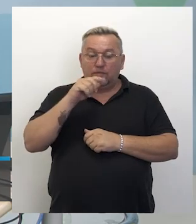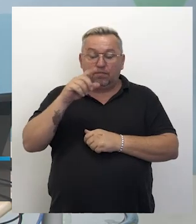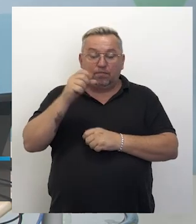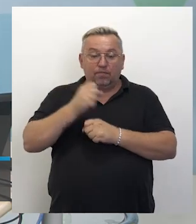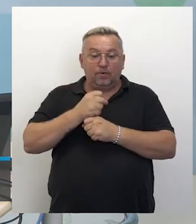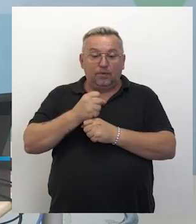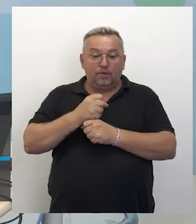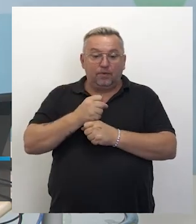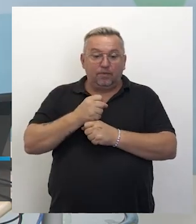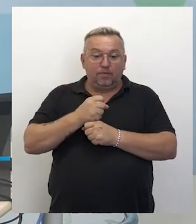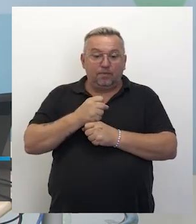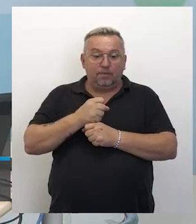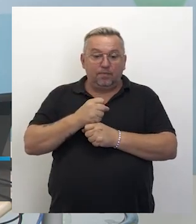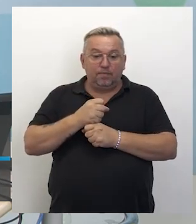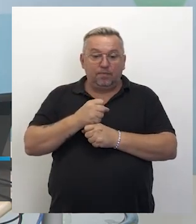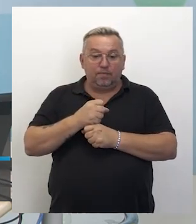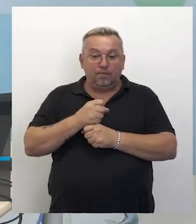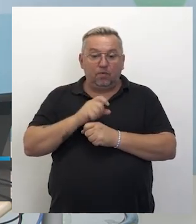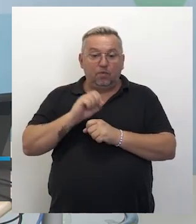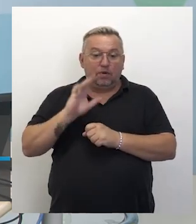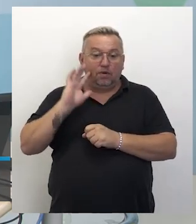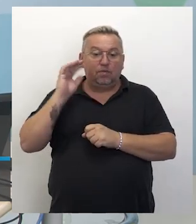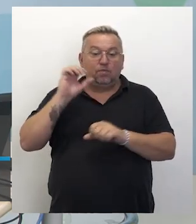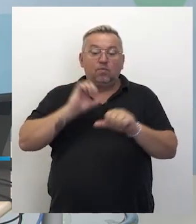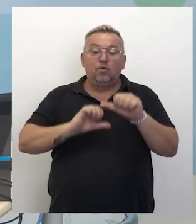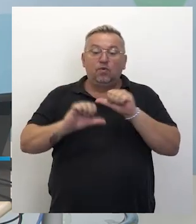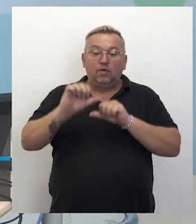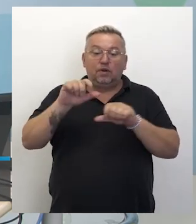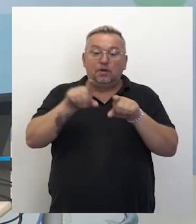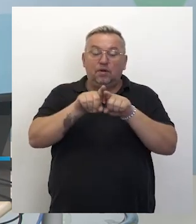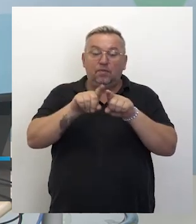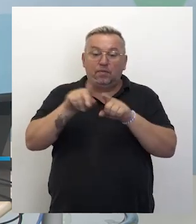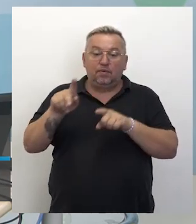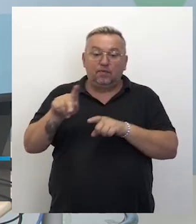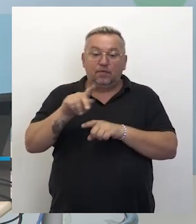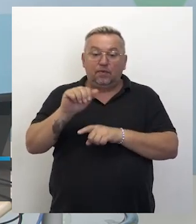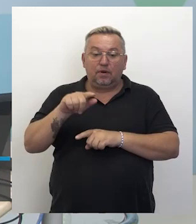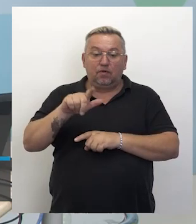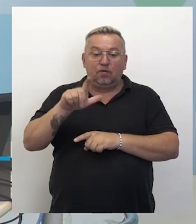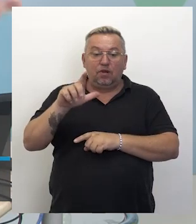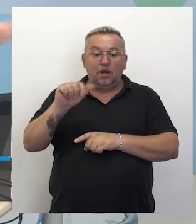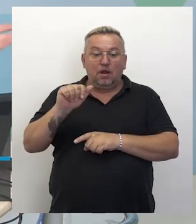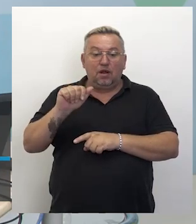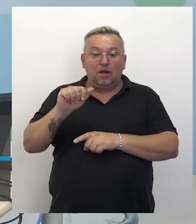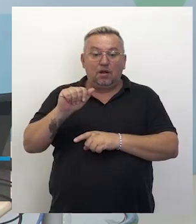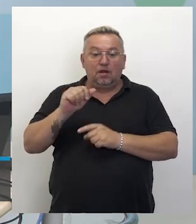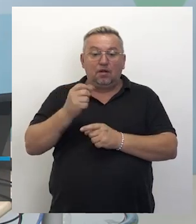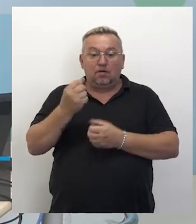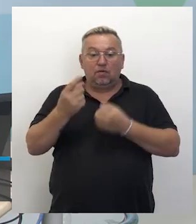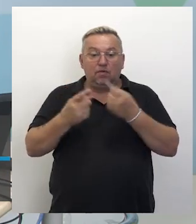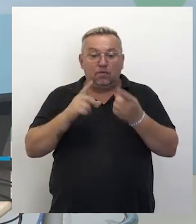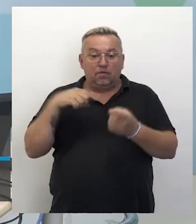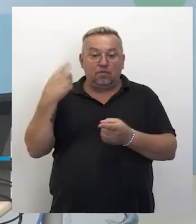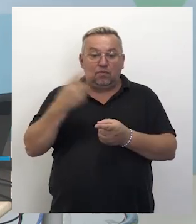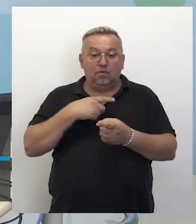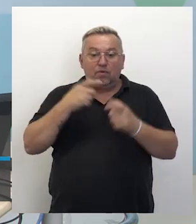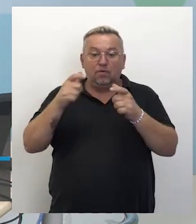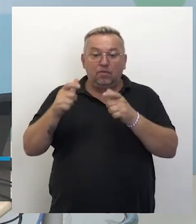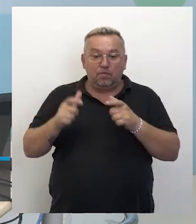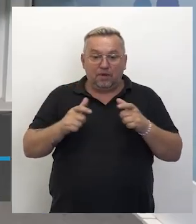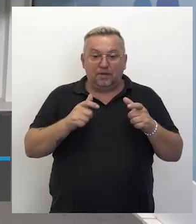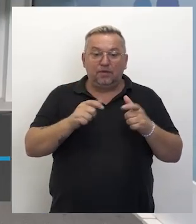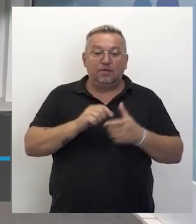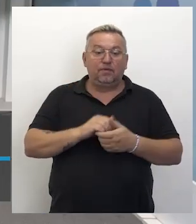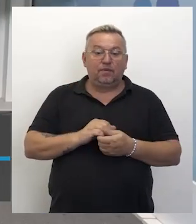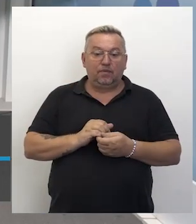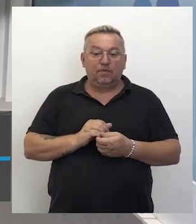anos. Olha só. Isso acaba por modificar, disse a professora Ângela, acaba por modificar de alguma forma o nosso espaço.